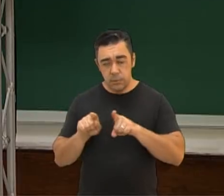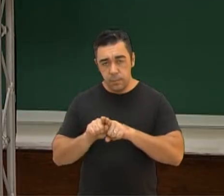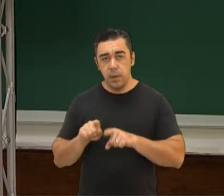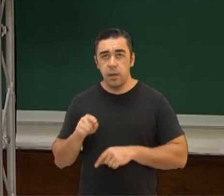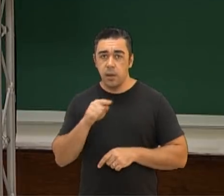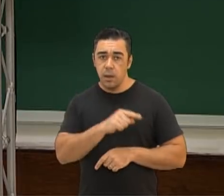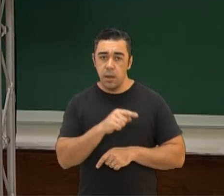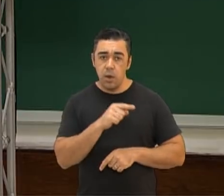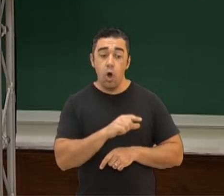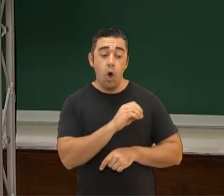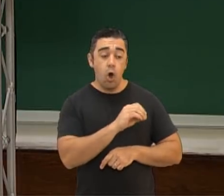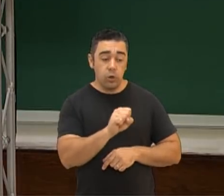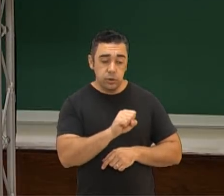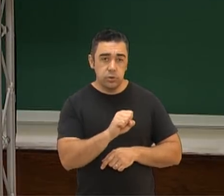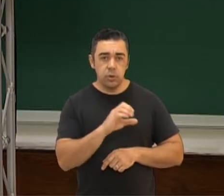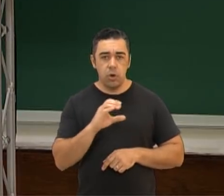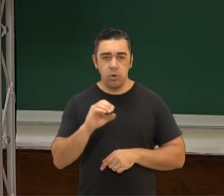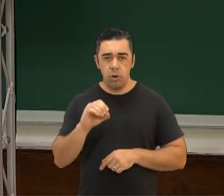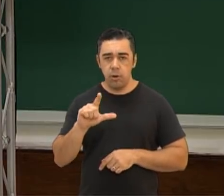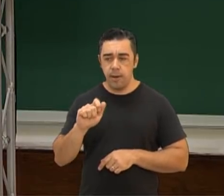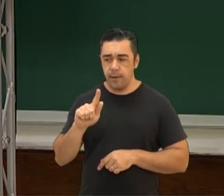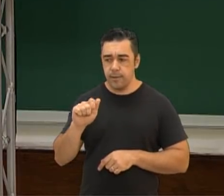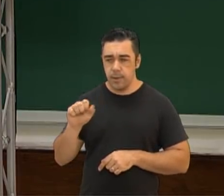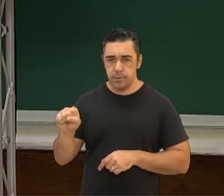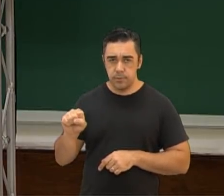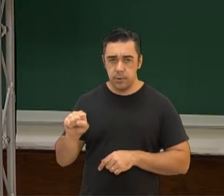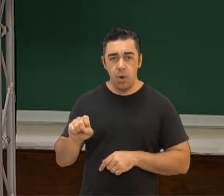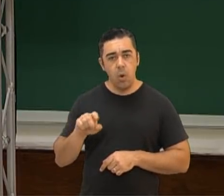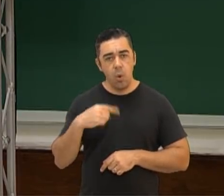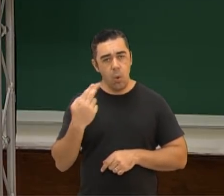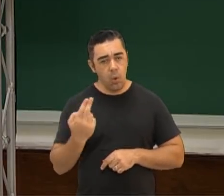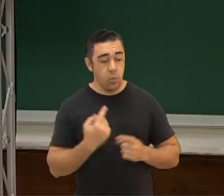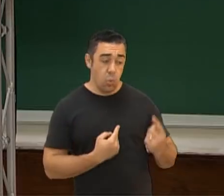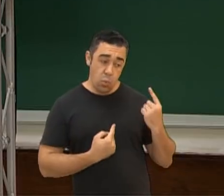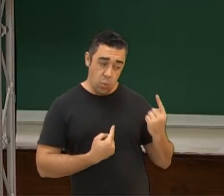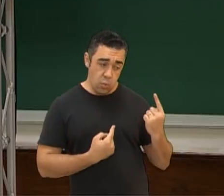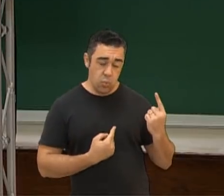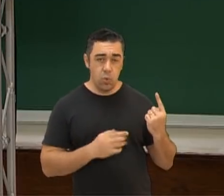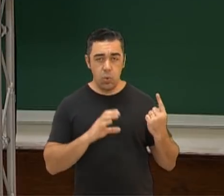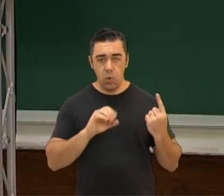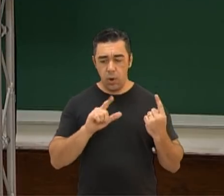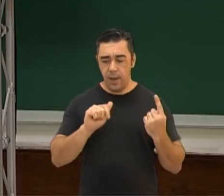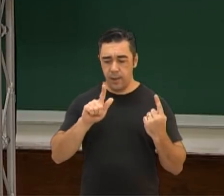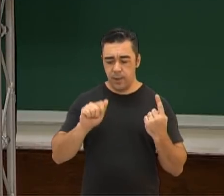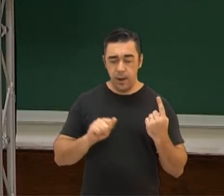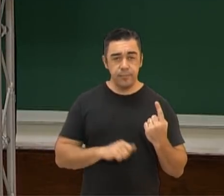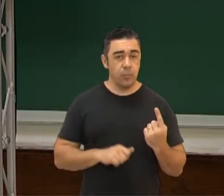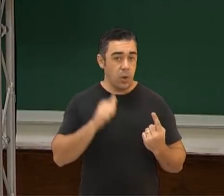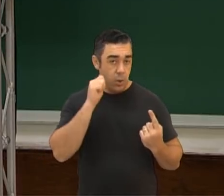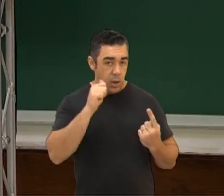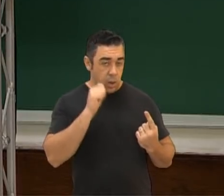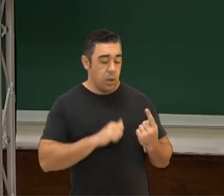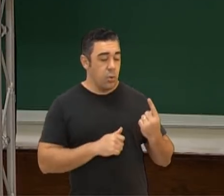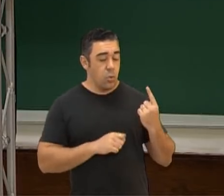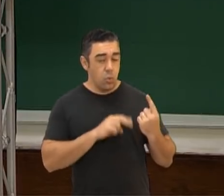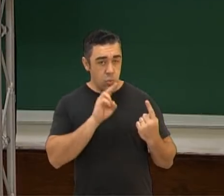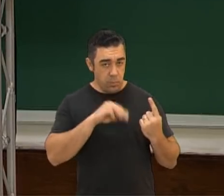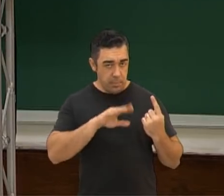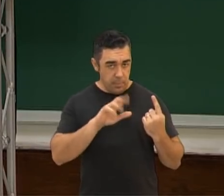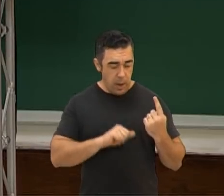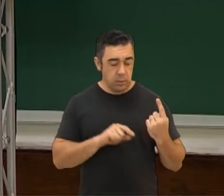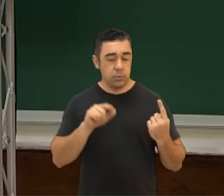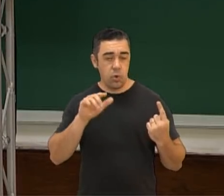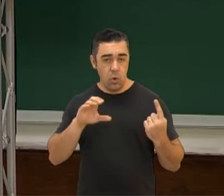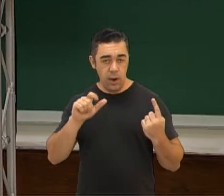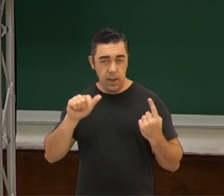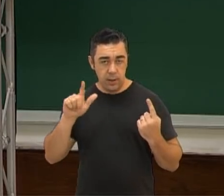artigo definido ou indefinido na frente, né? Eu posso dizer um colega, uma colega, ou eu posso dizer o colega, a